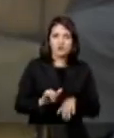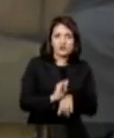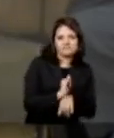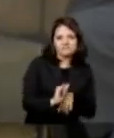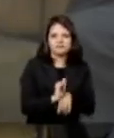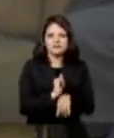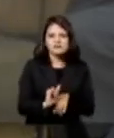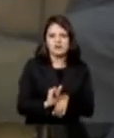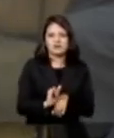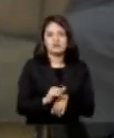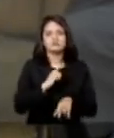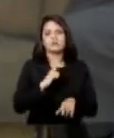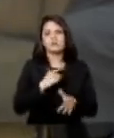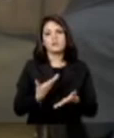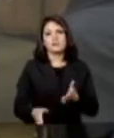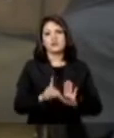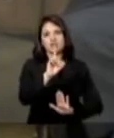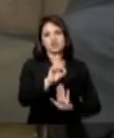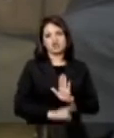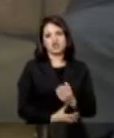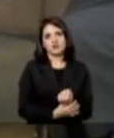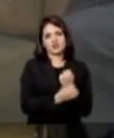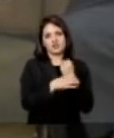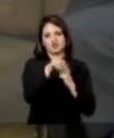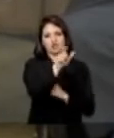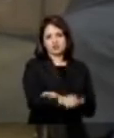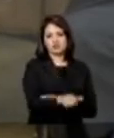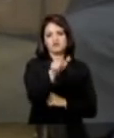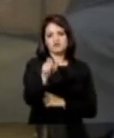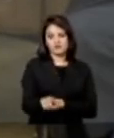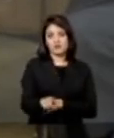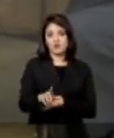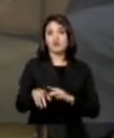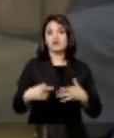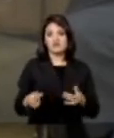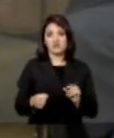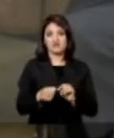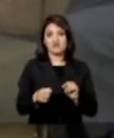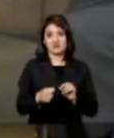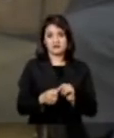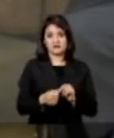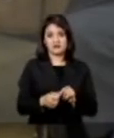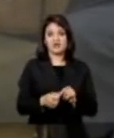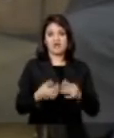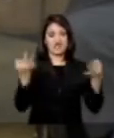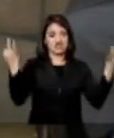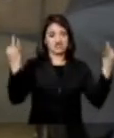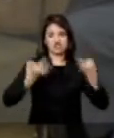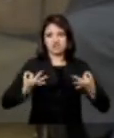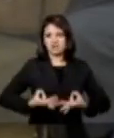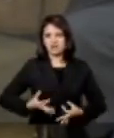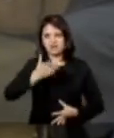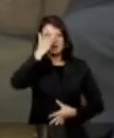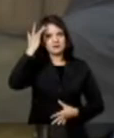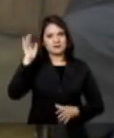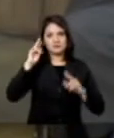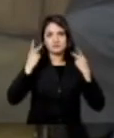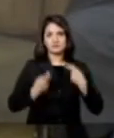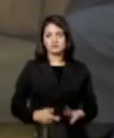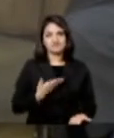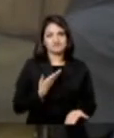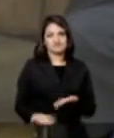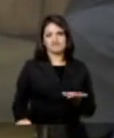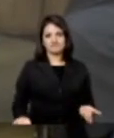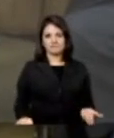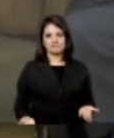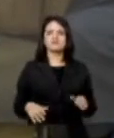garantias individuais e, com isto, tornar letra morta a dignidade da pessoa humana. E é